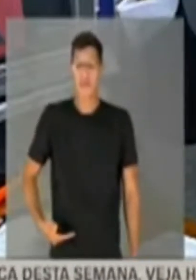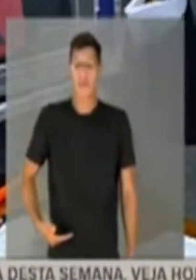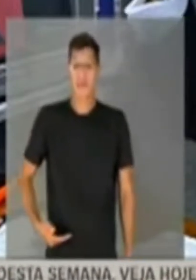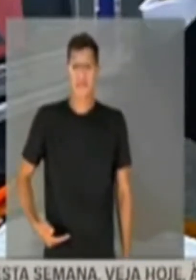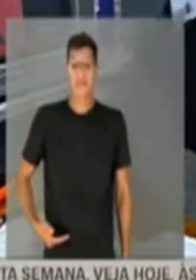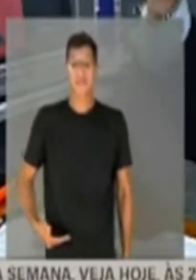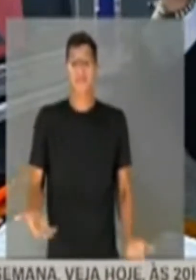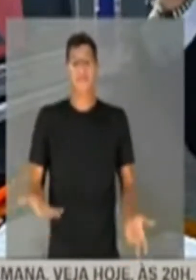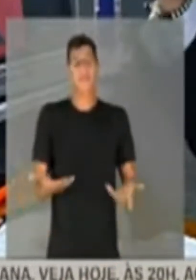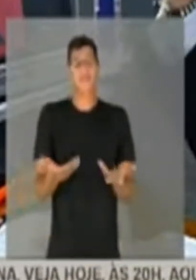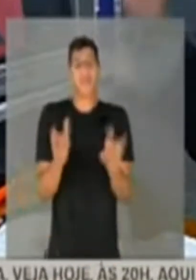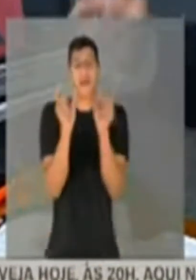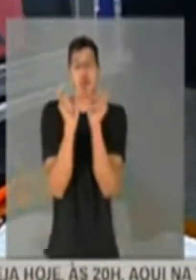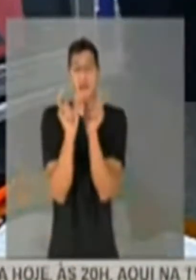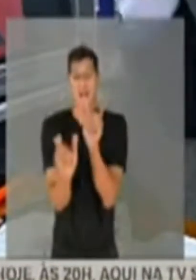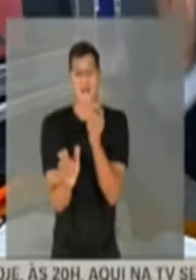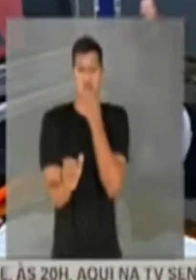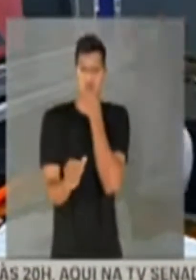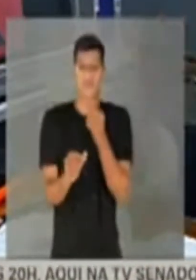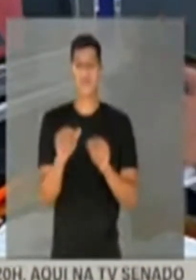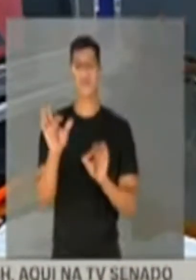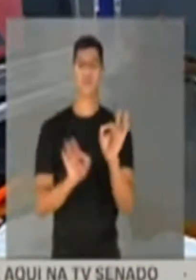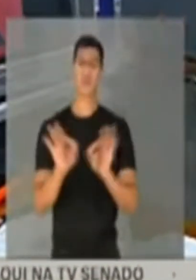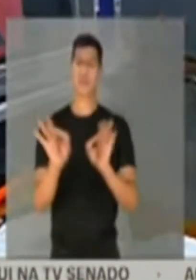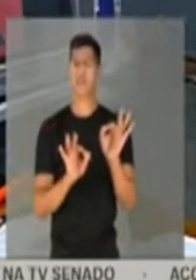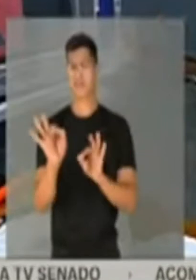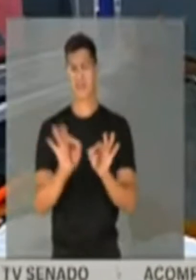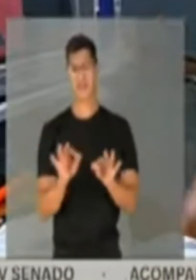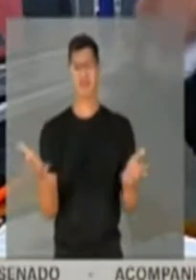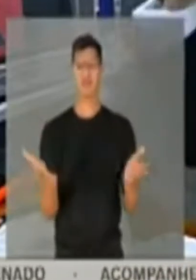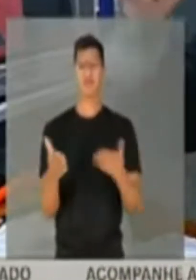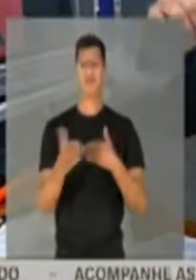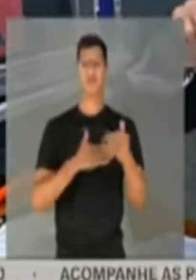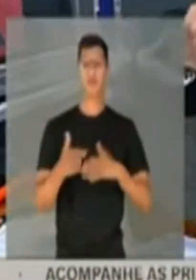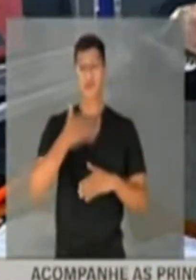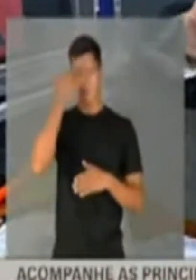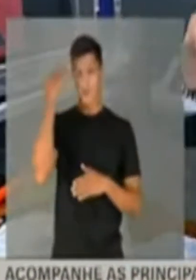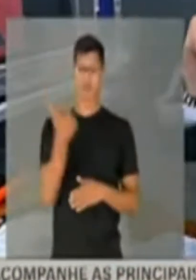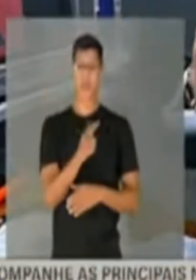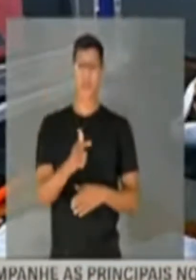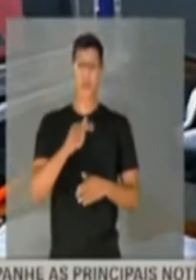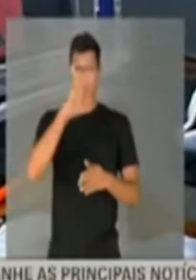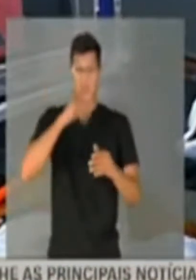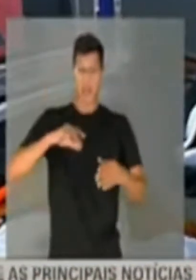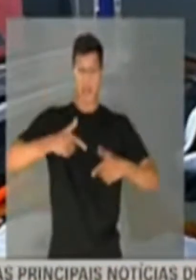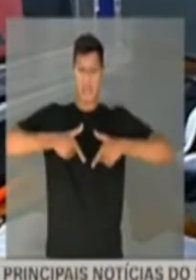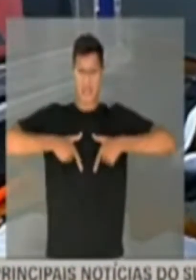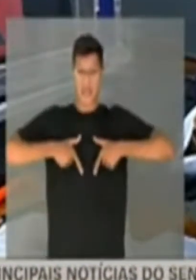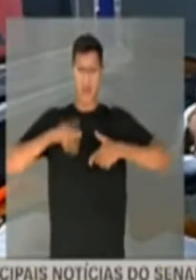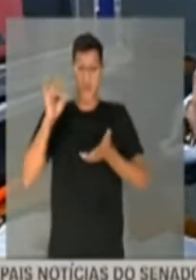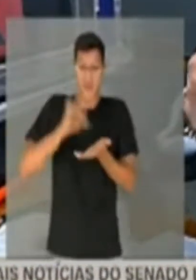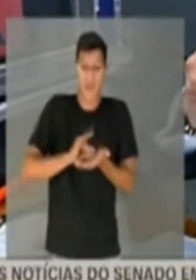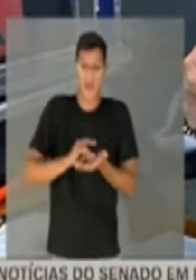que governo, eu não quero dizer a palavra, desorganizado. Qualquer um sem ter uma credencial